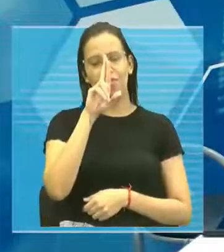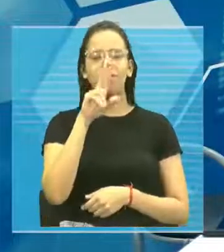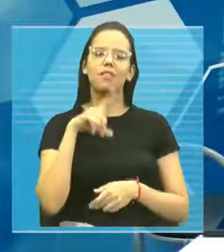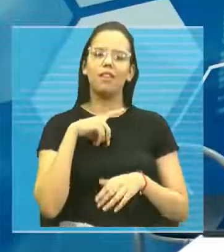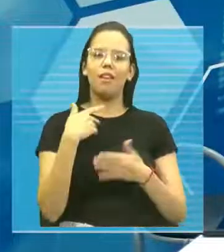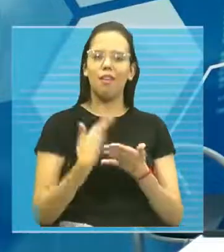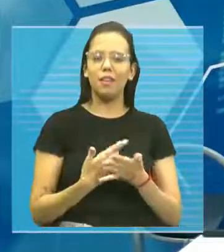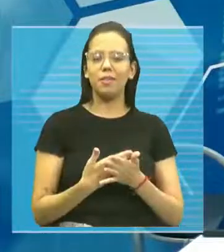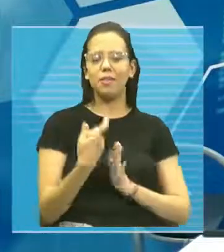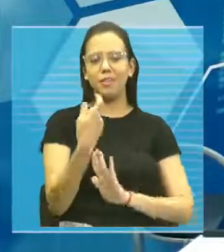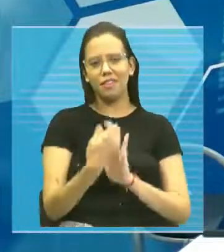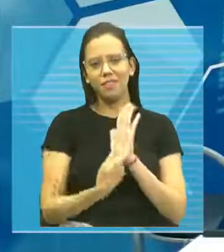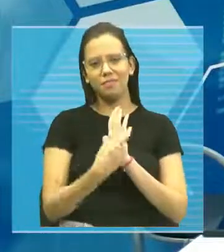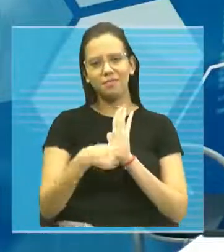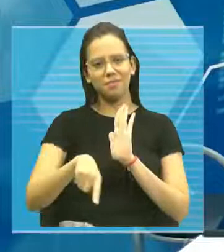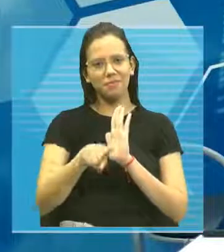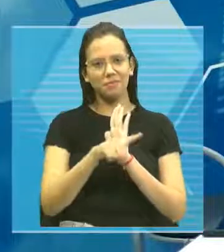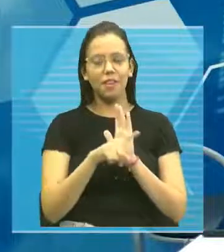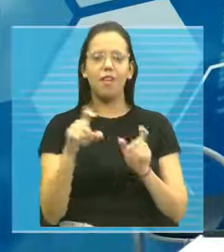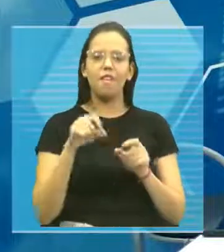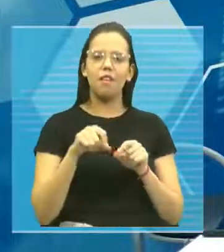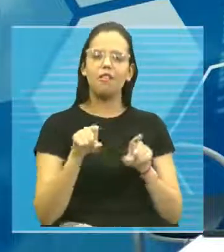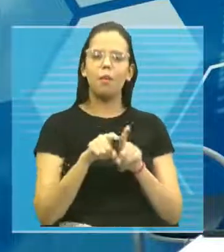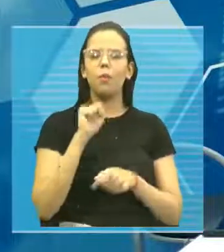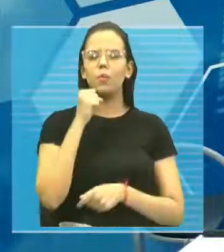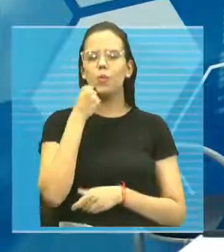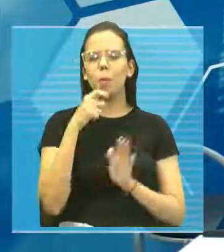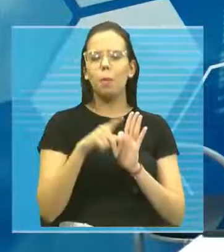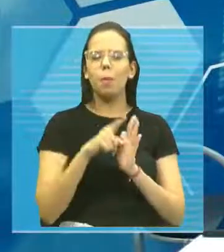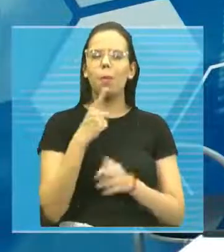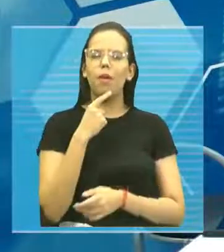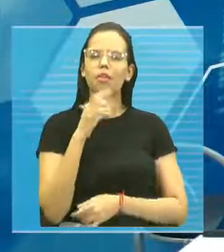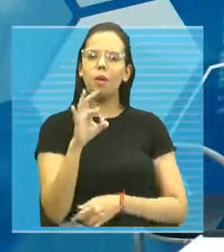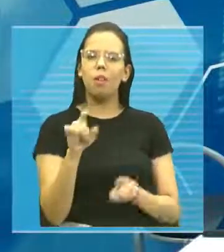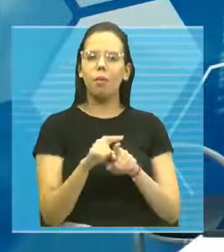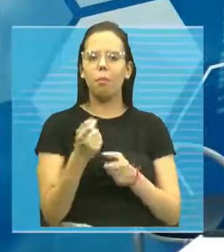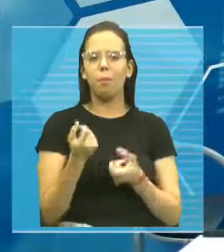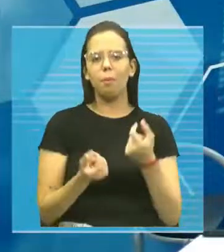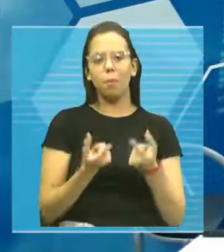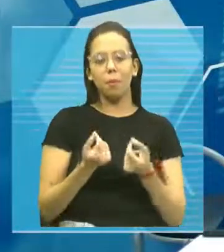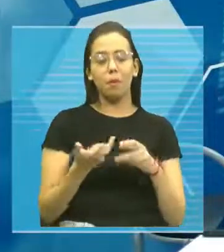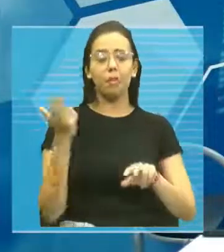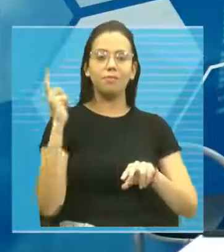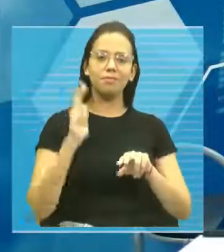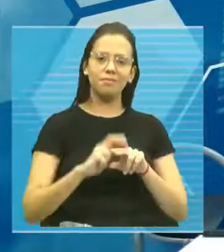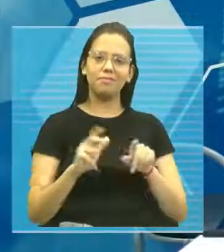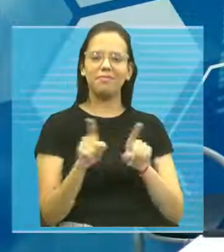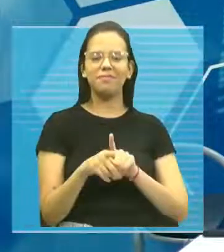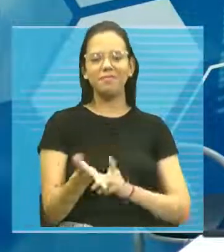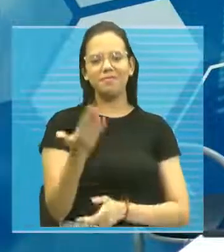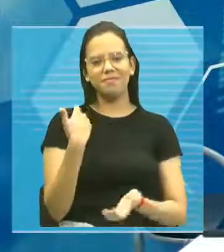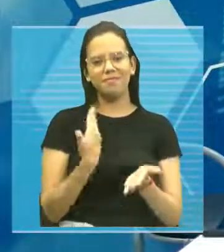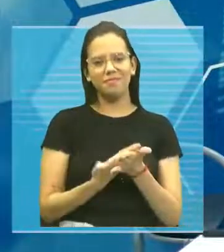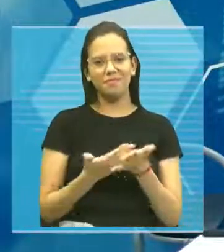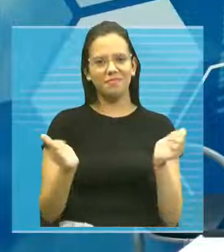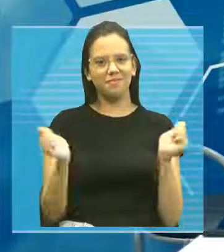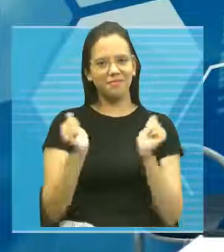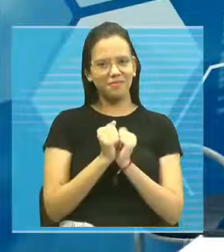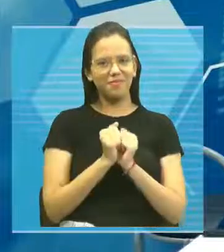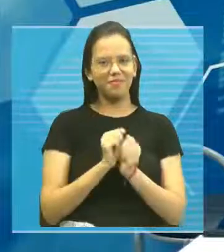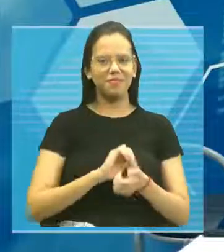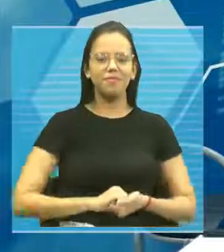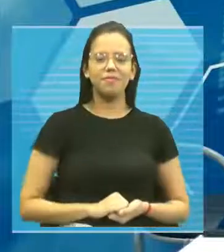aula de redação para você faz um suco de acerola faz a pipoca senta aí e vamos estudar juntos